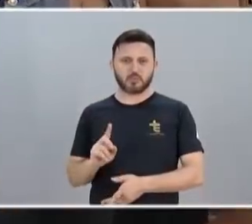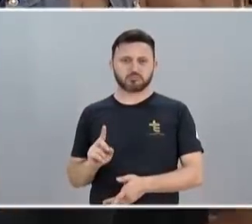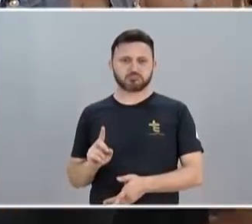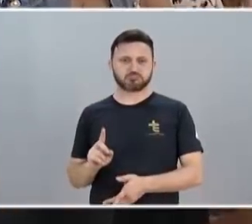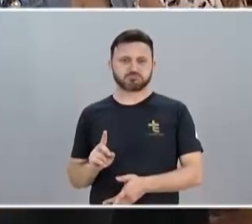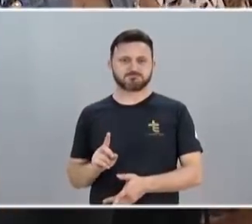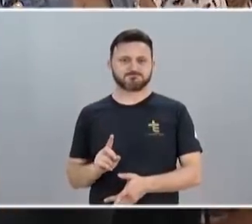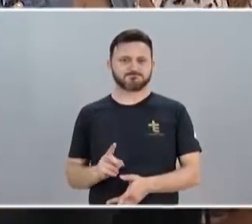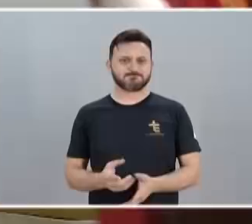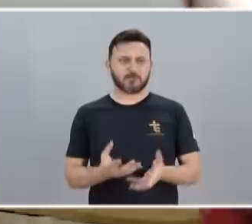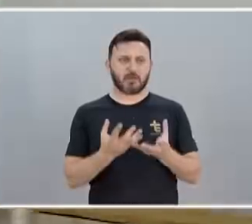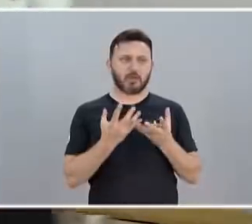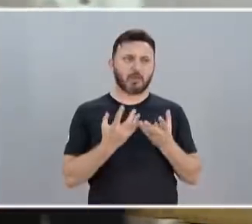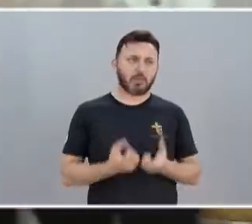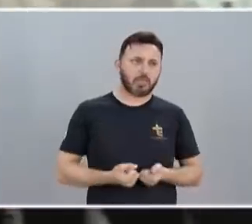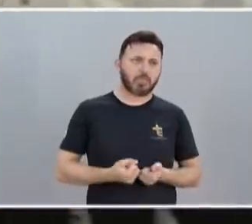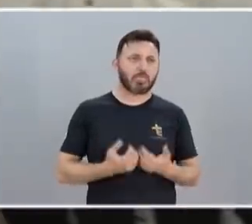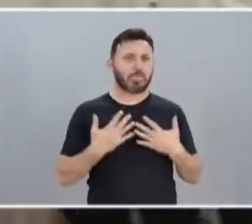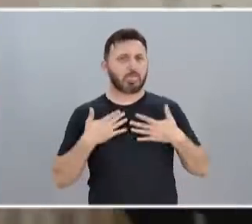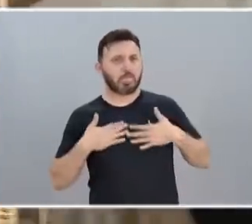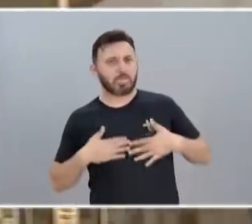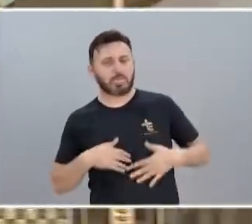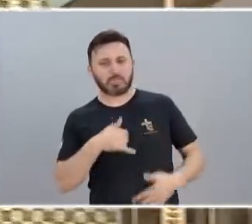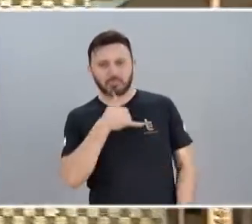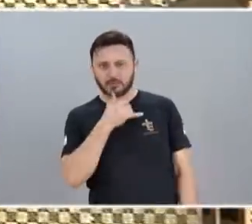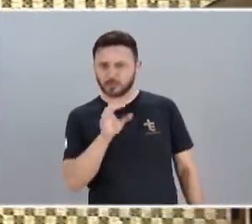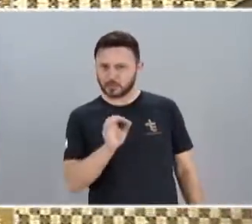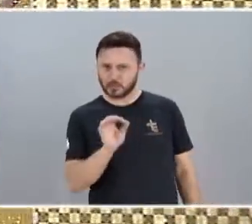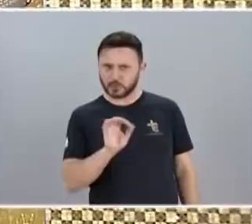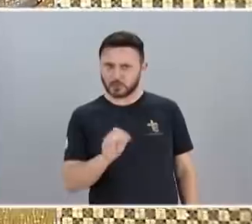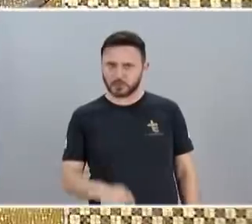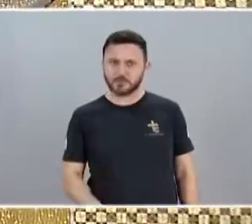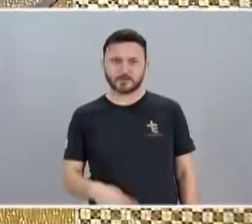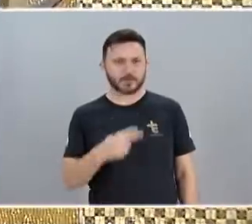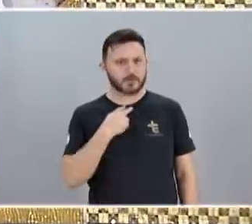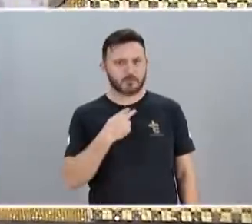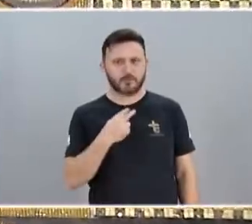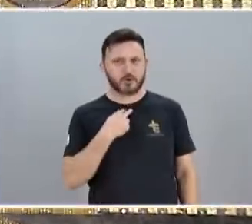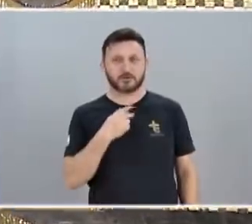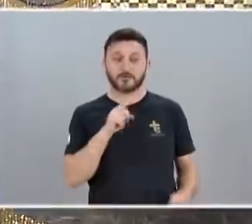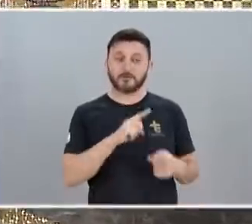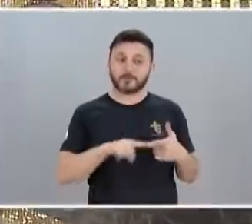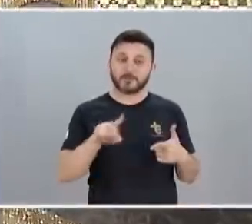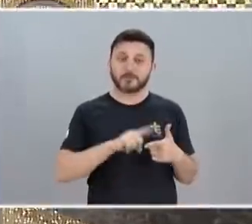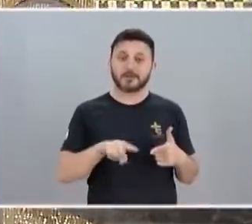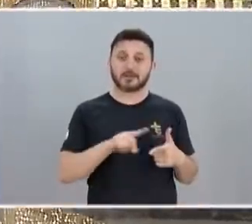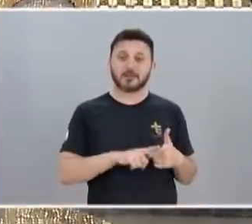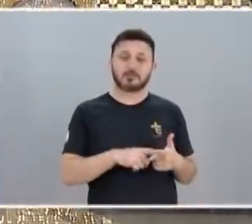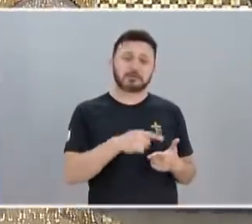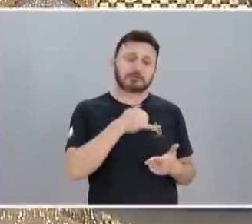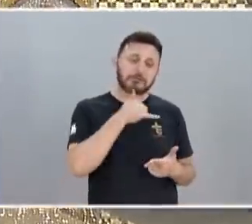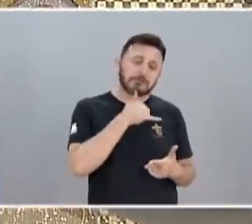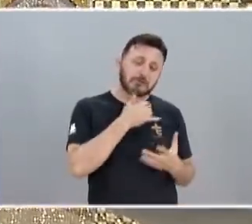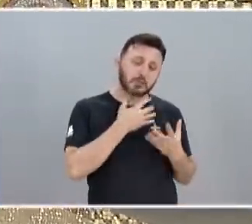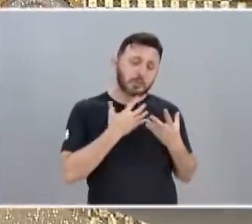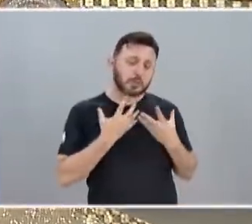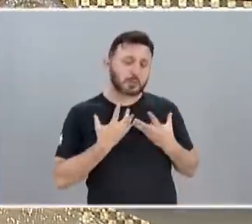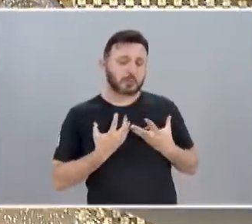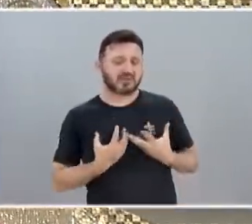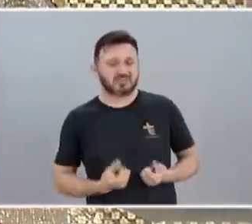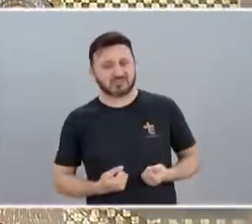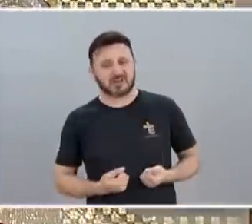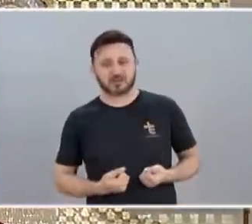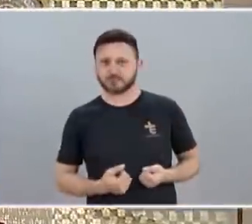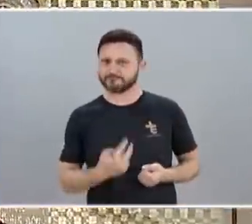não deixe o desânimo te abater, não deixe um problema se avolumar dentro